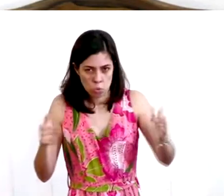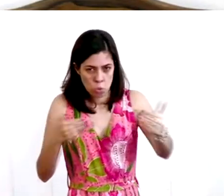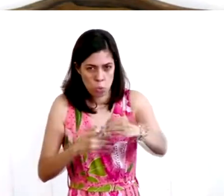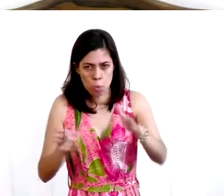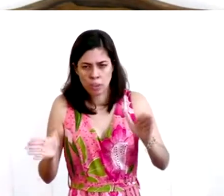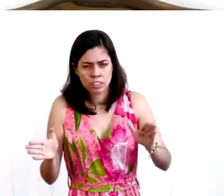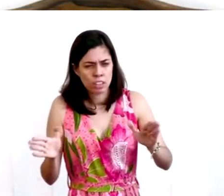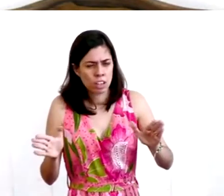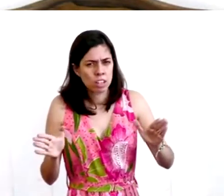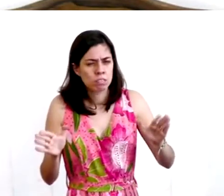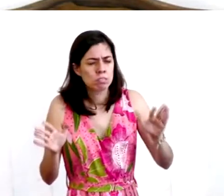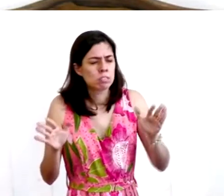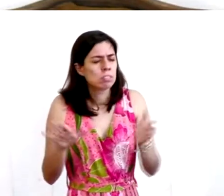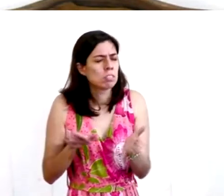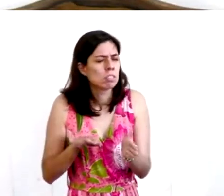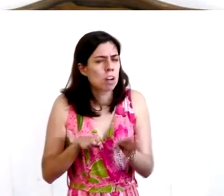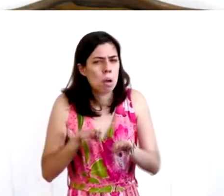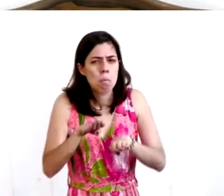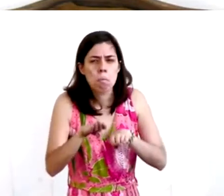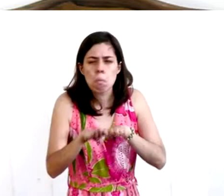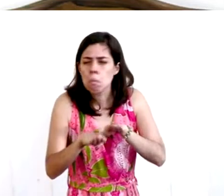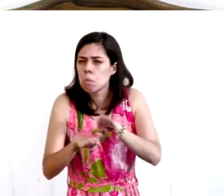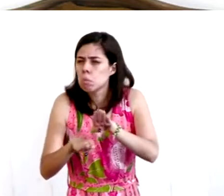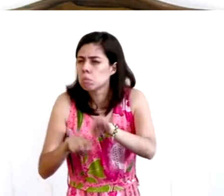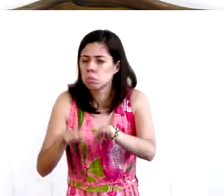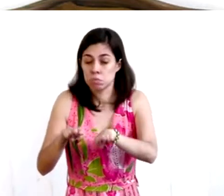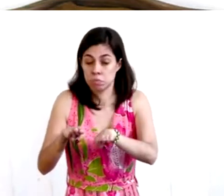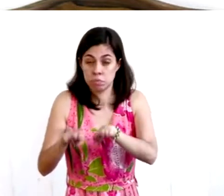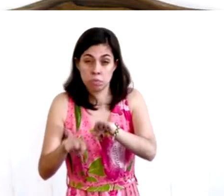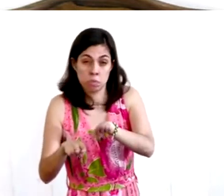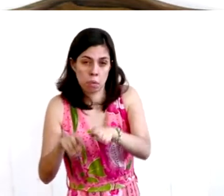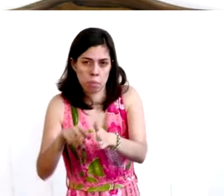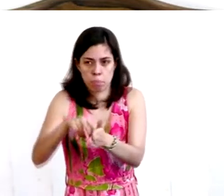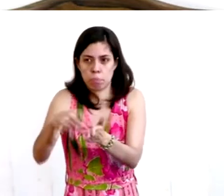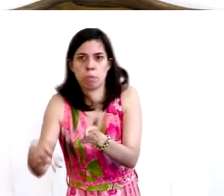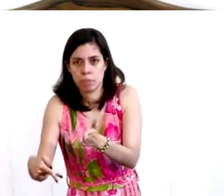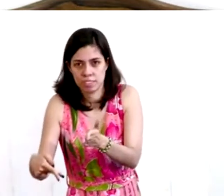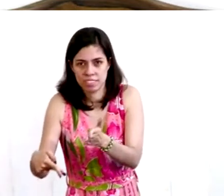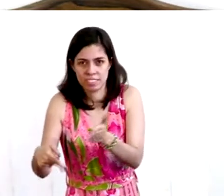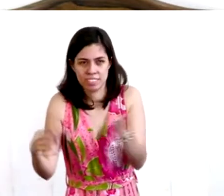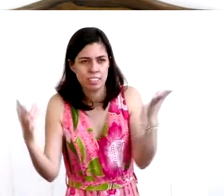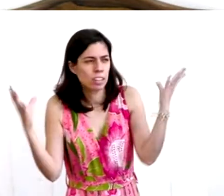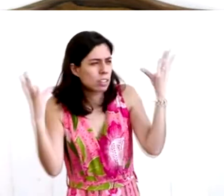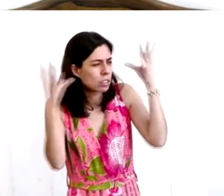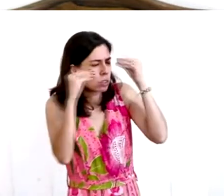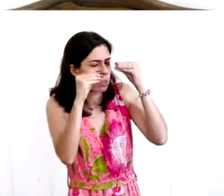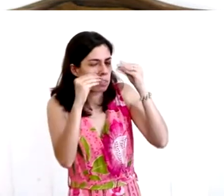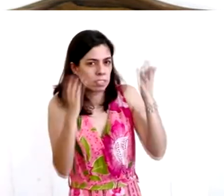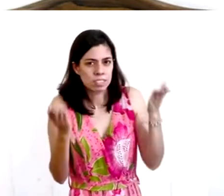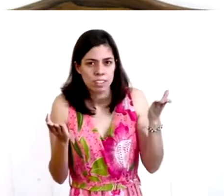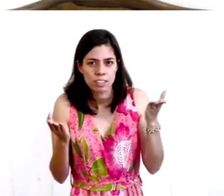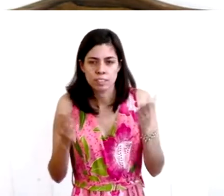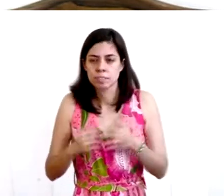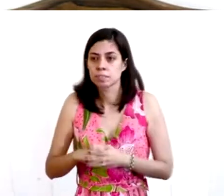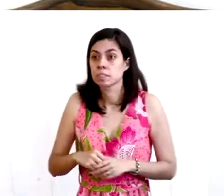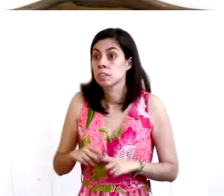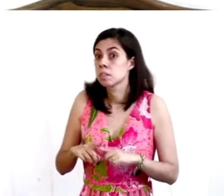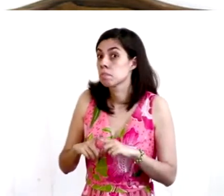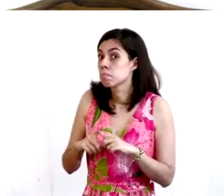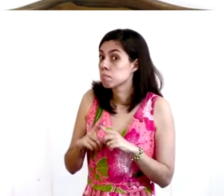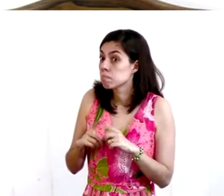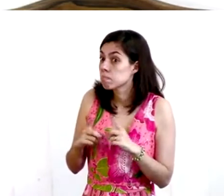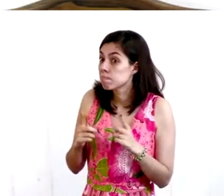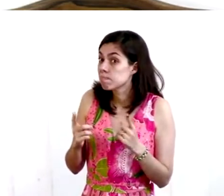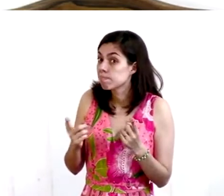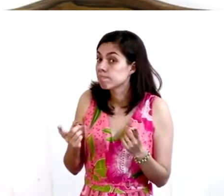não vê o chão onde você está caminhando. Quando você está no escuro, em uma dessas montanhas que as crianças estão desenhando,